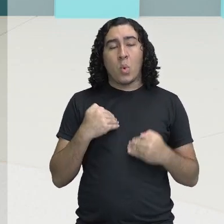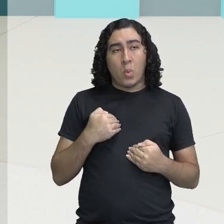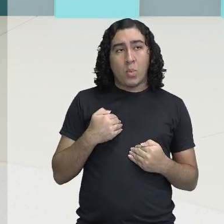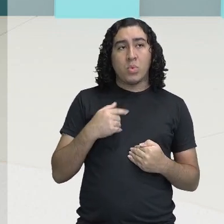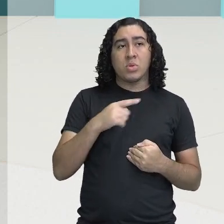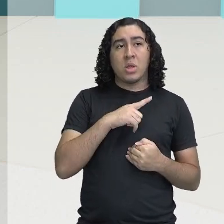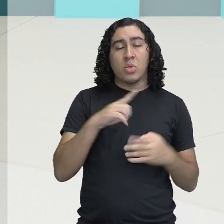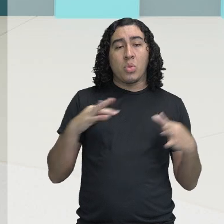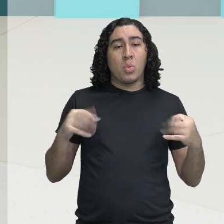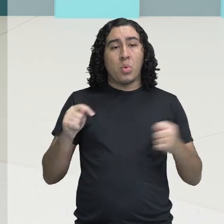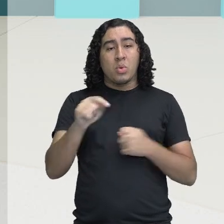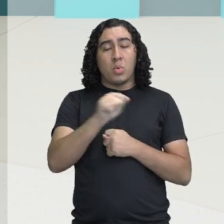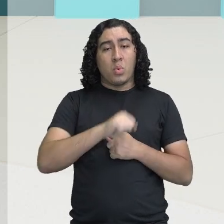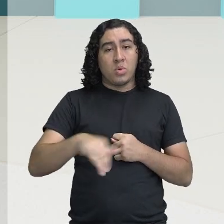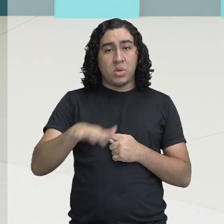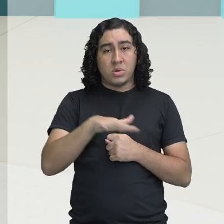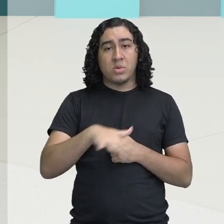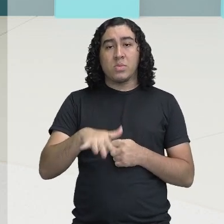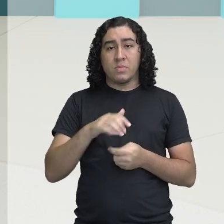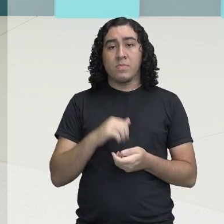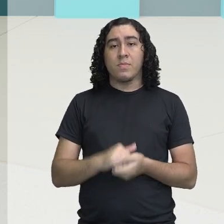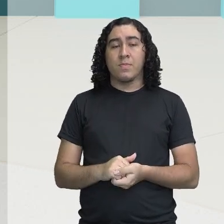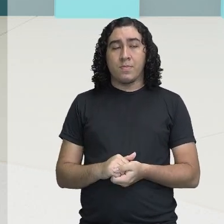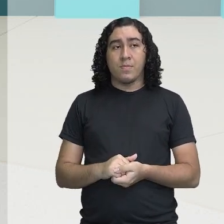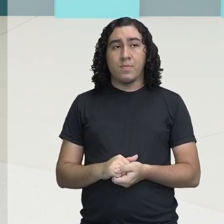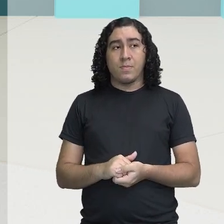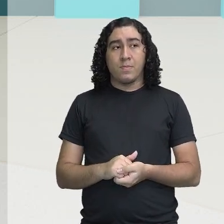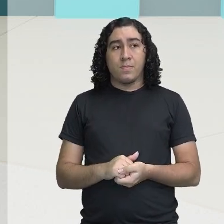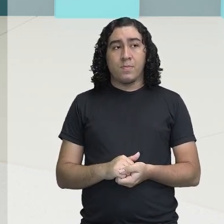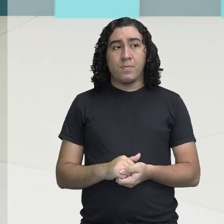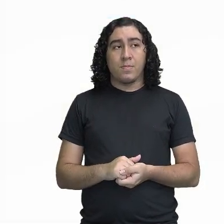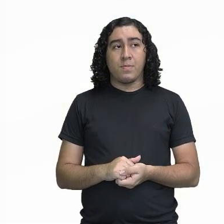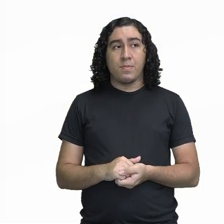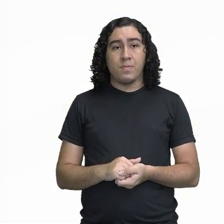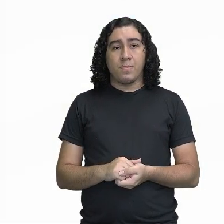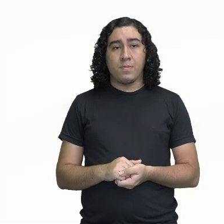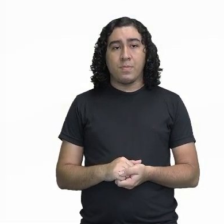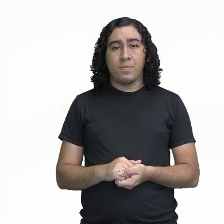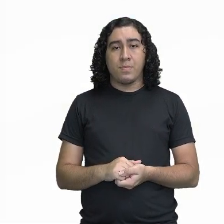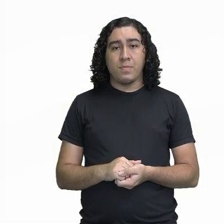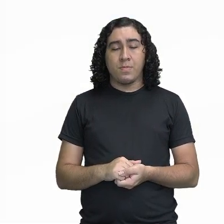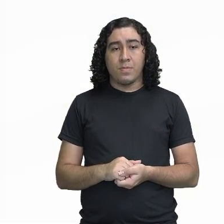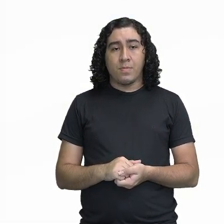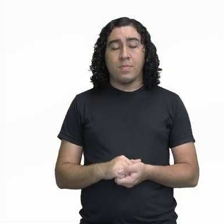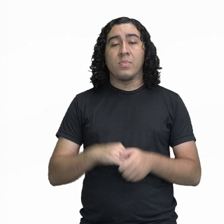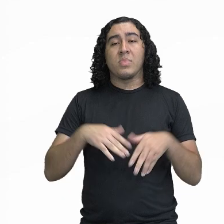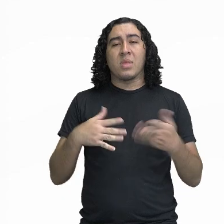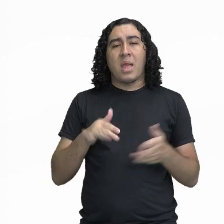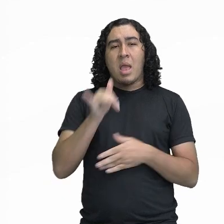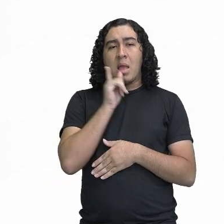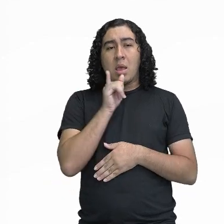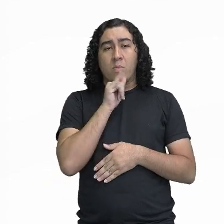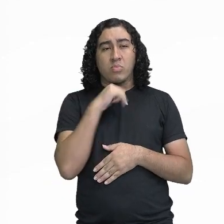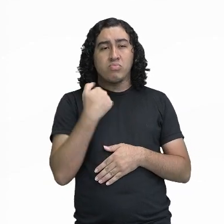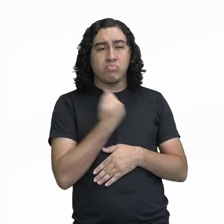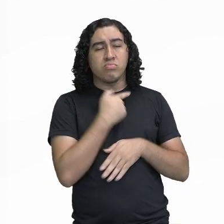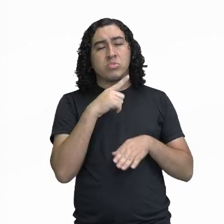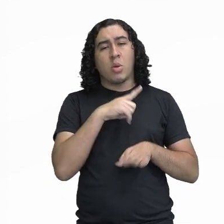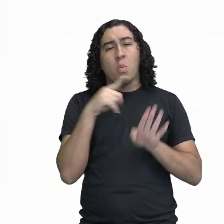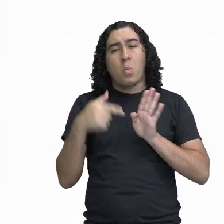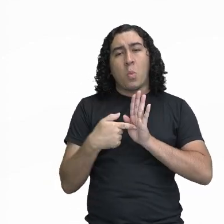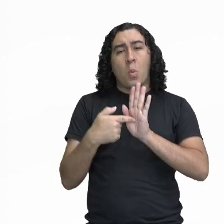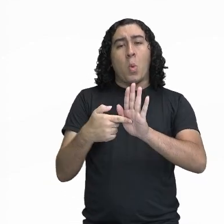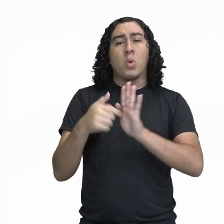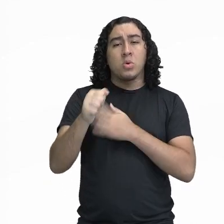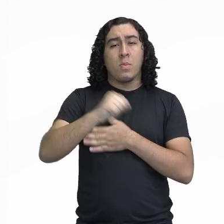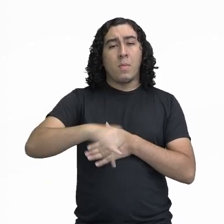campo todo. E assim, ao trazer a discussão sobre o campo regional, por exemplo, vamos vendo que a dança